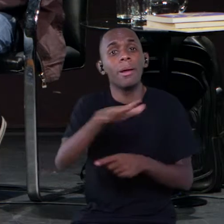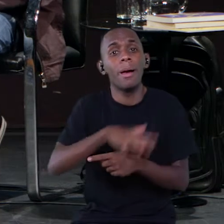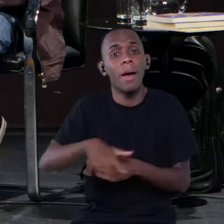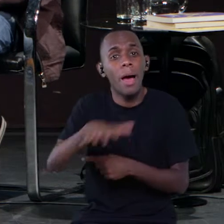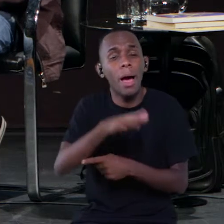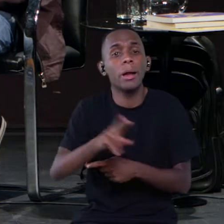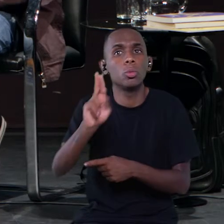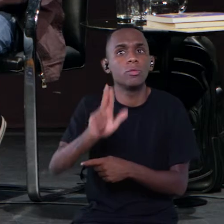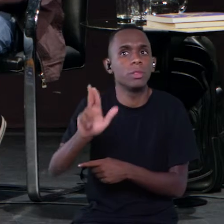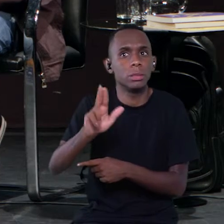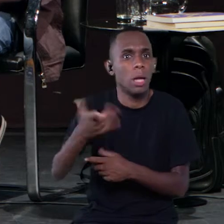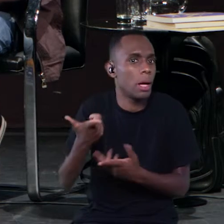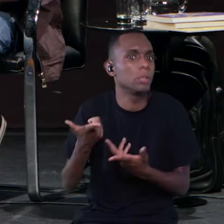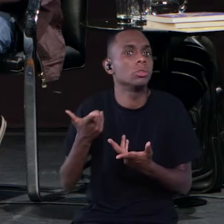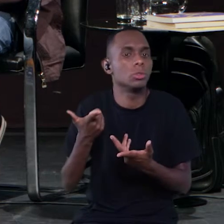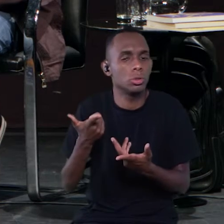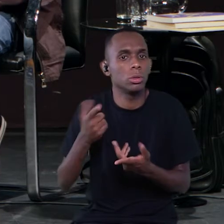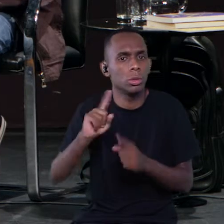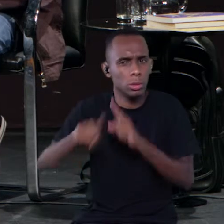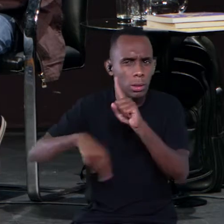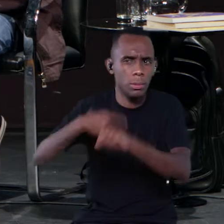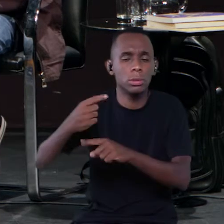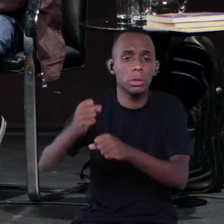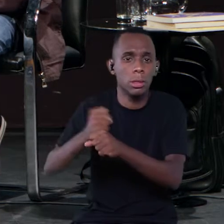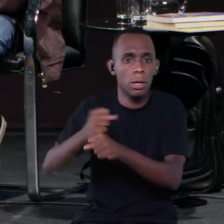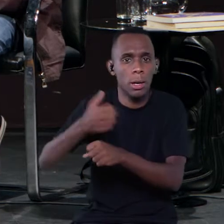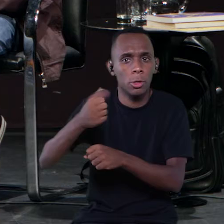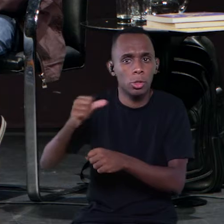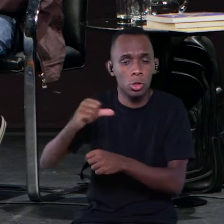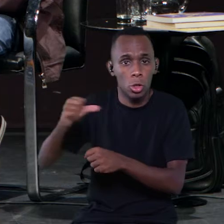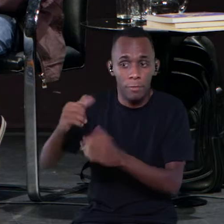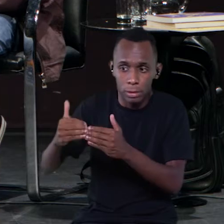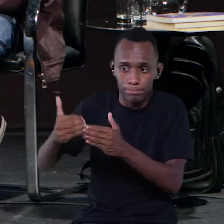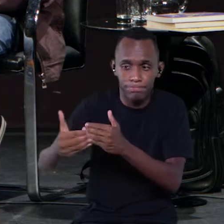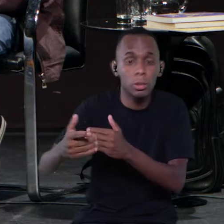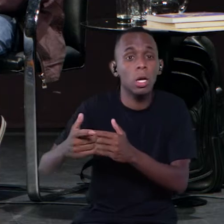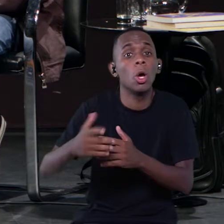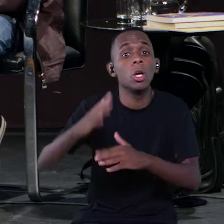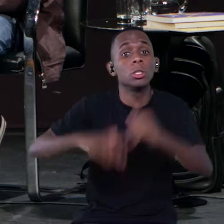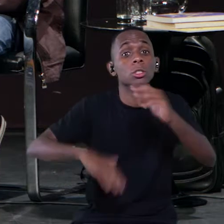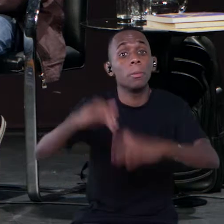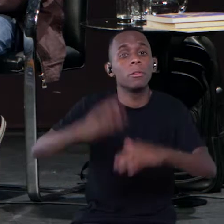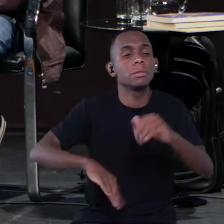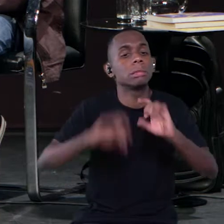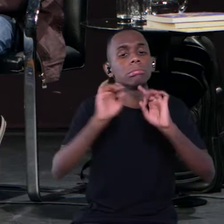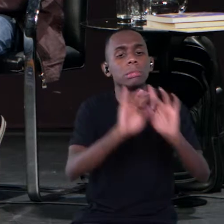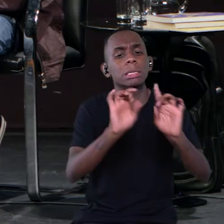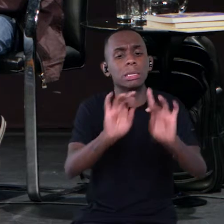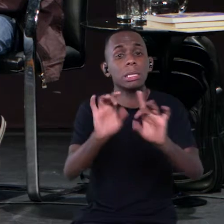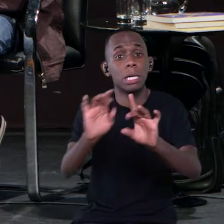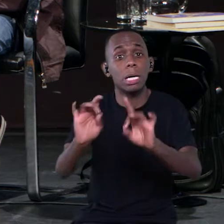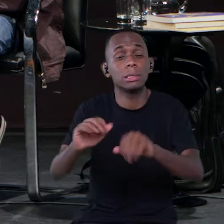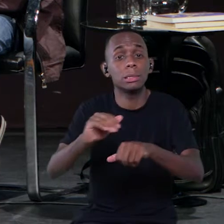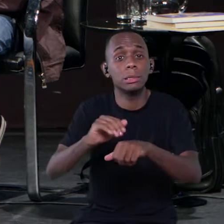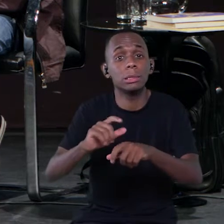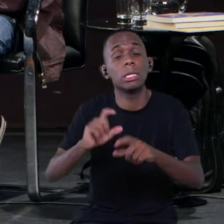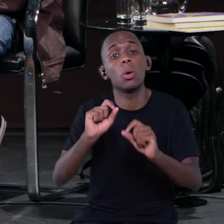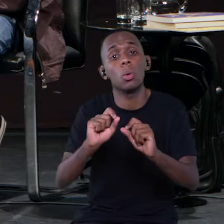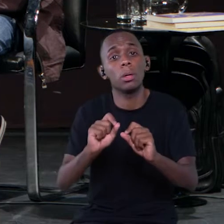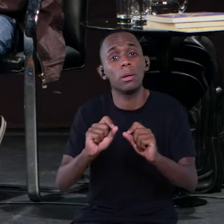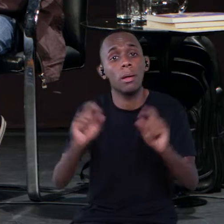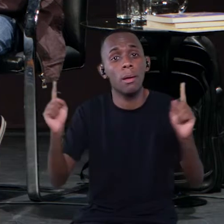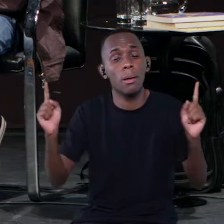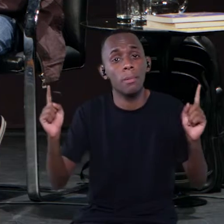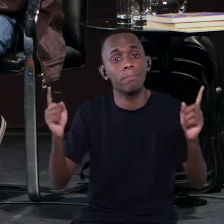da universidade, especialmente depois na década de 90, tornou os profissionais cada vez